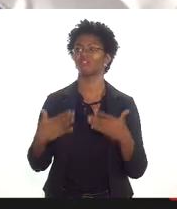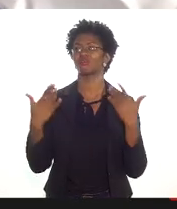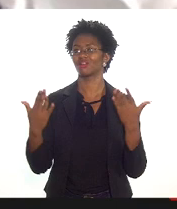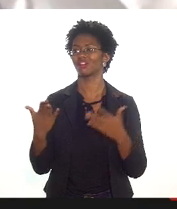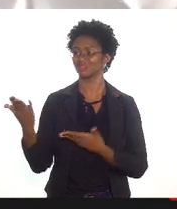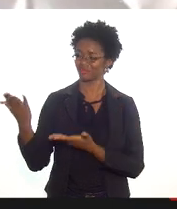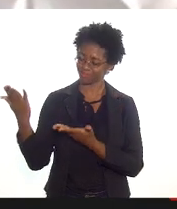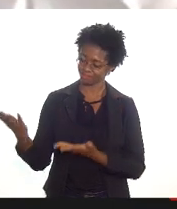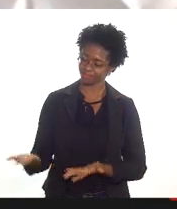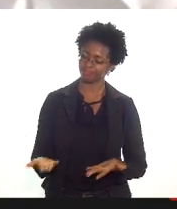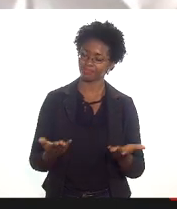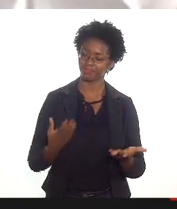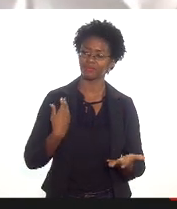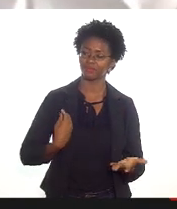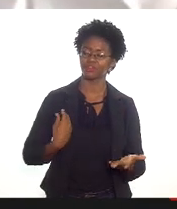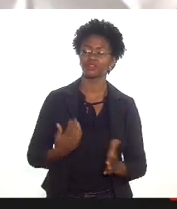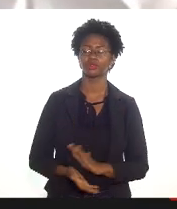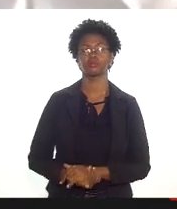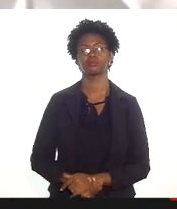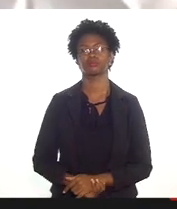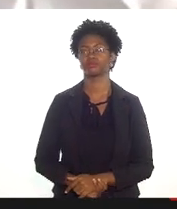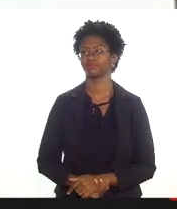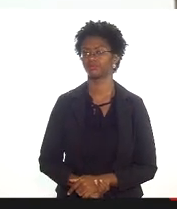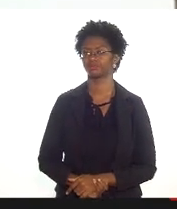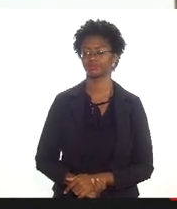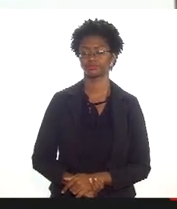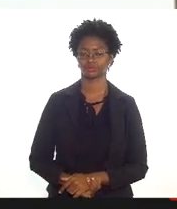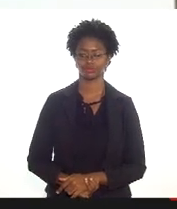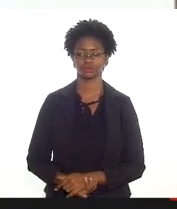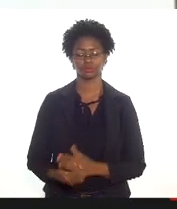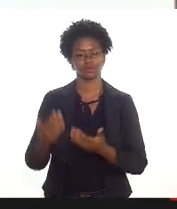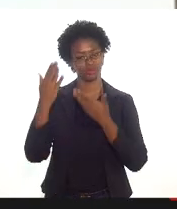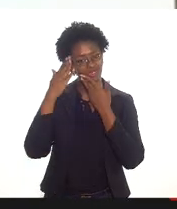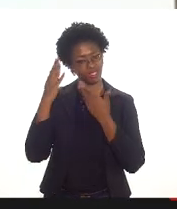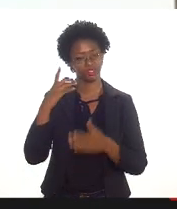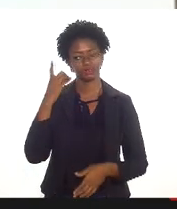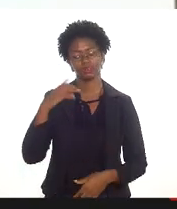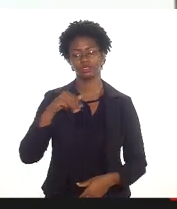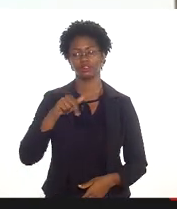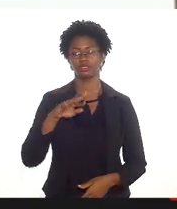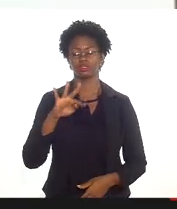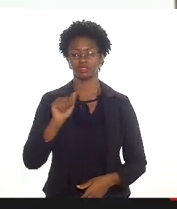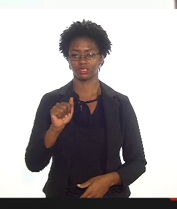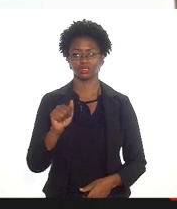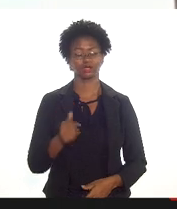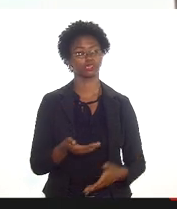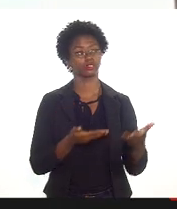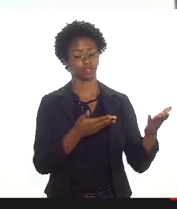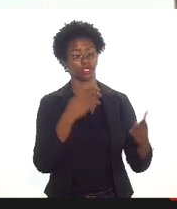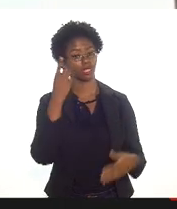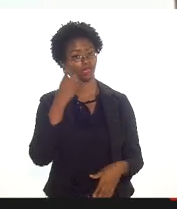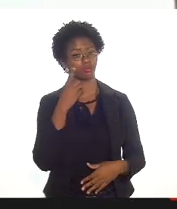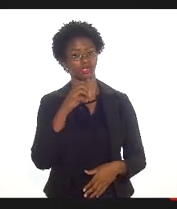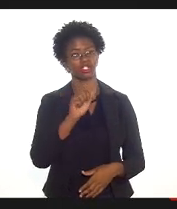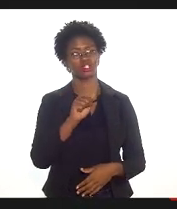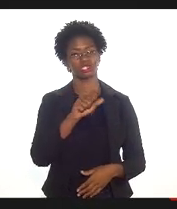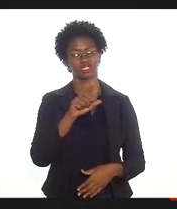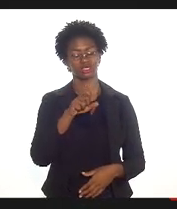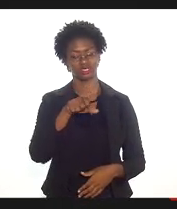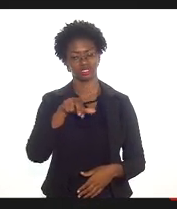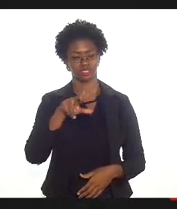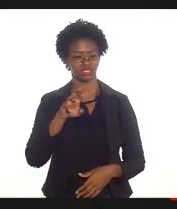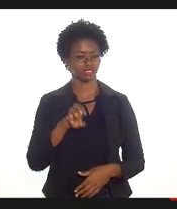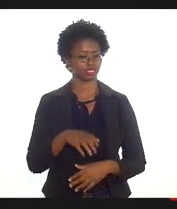a nossa alegria de tê-la conosco. Muito obrigada. Obrigado, deputada Marta Rocha. Deputado Alexandre Freitas, por favor. Obrigado, Luiz. Uma